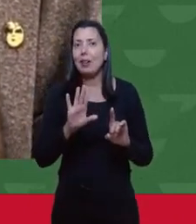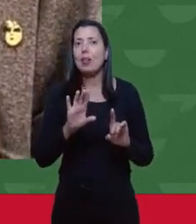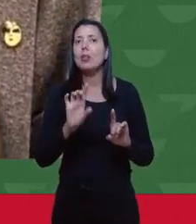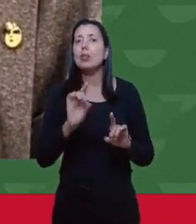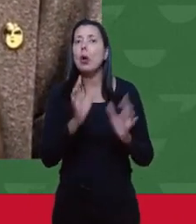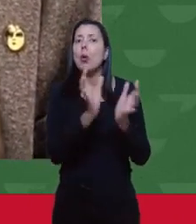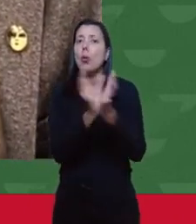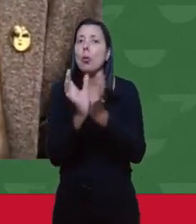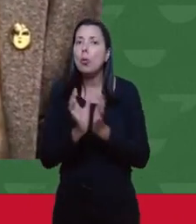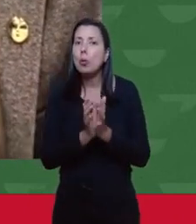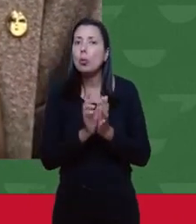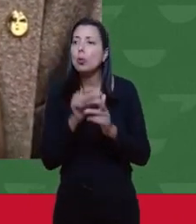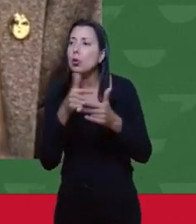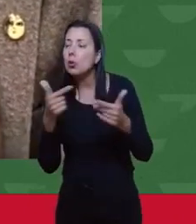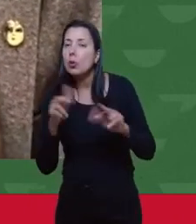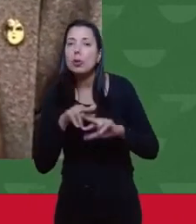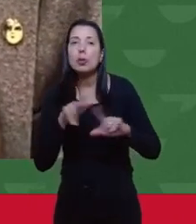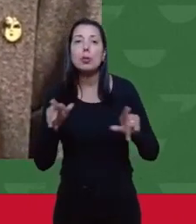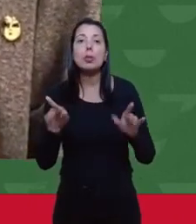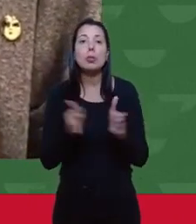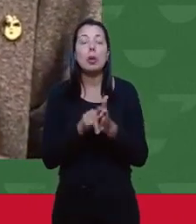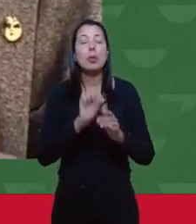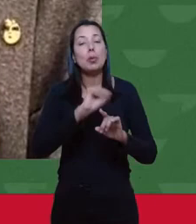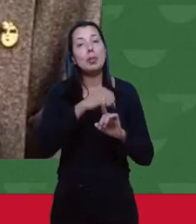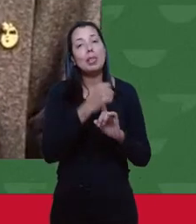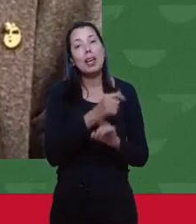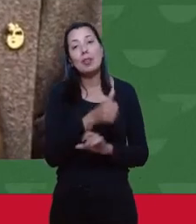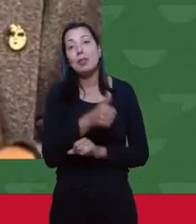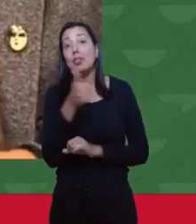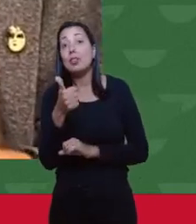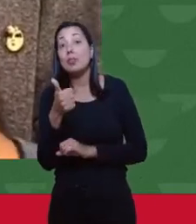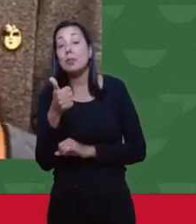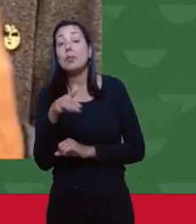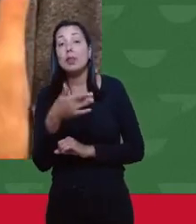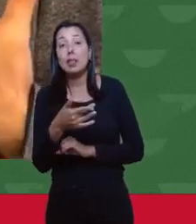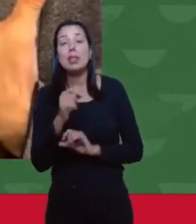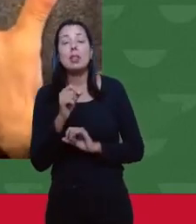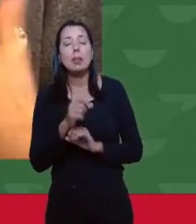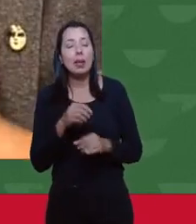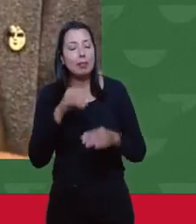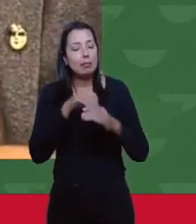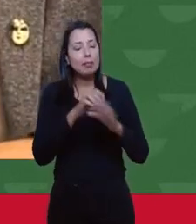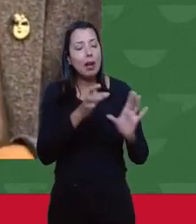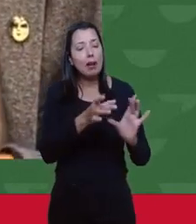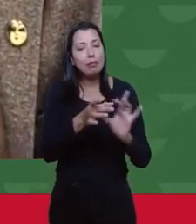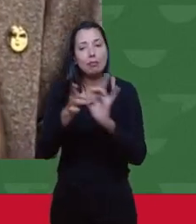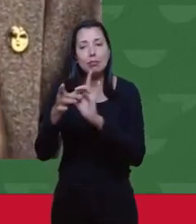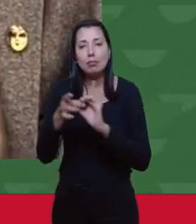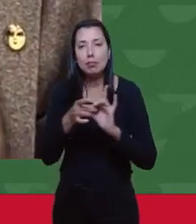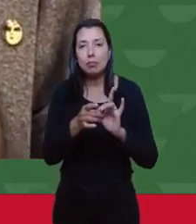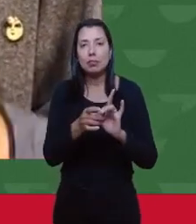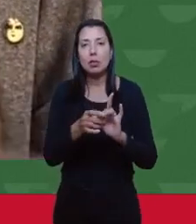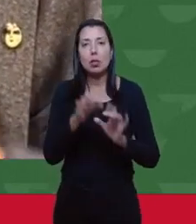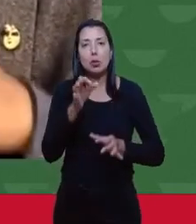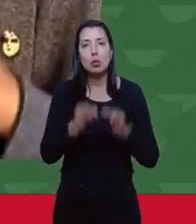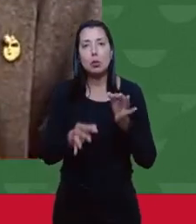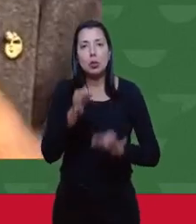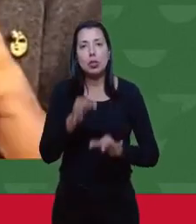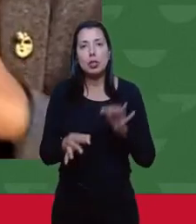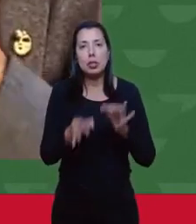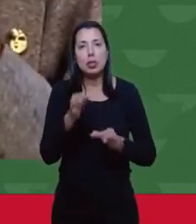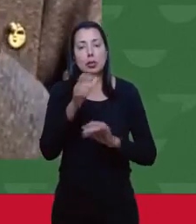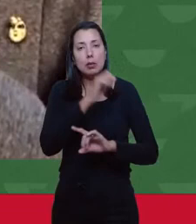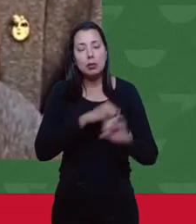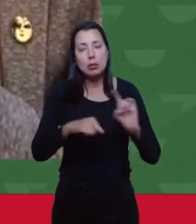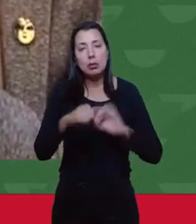em um conjunto de questões do século XXI que estão intrínsecas, interligadas, né? A questão da